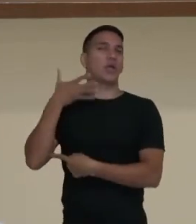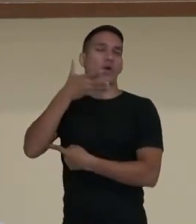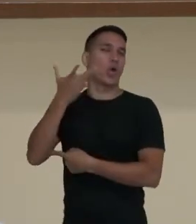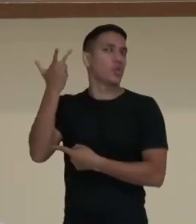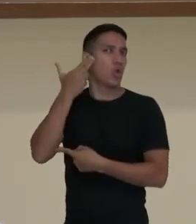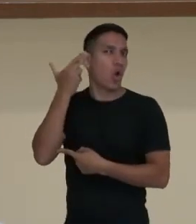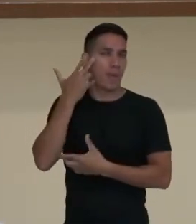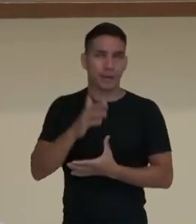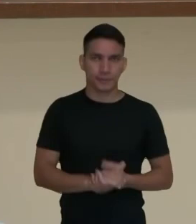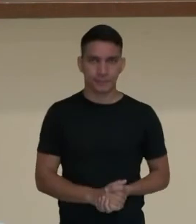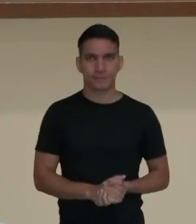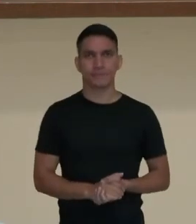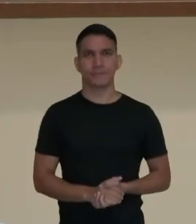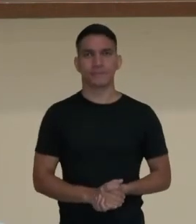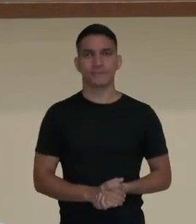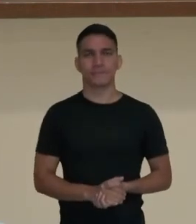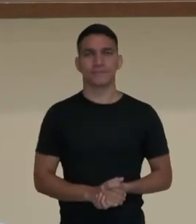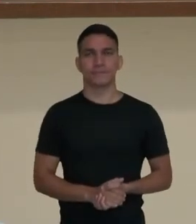normal, né?